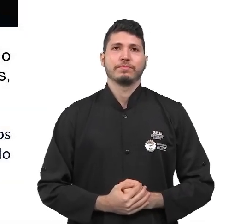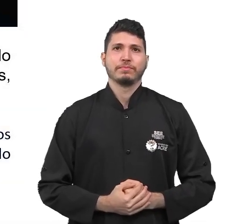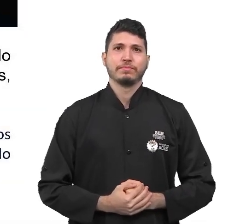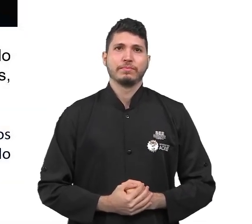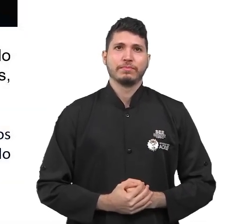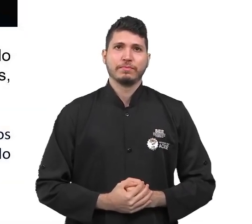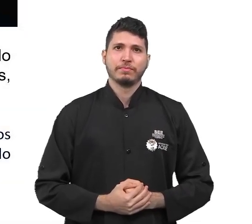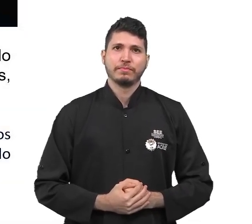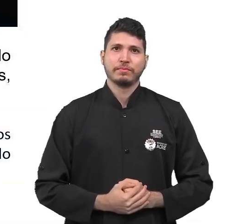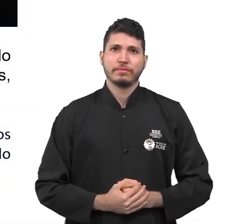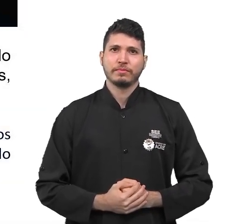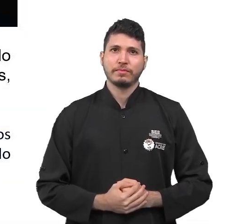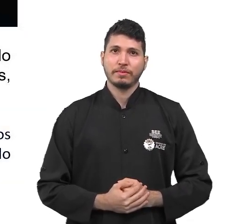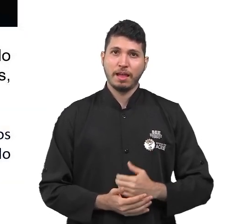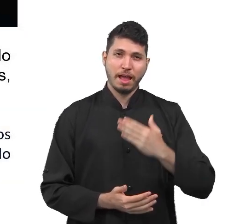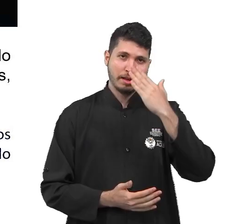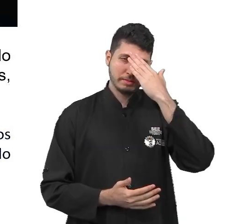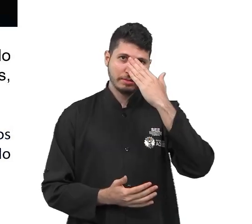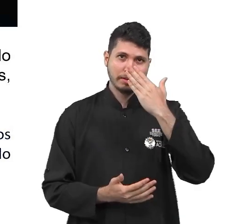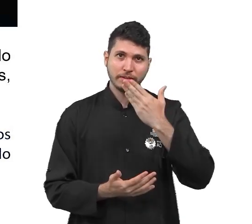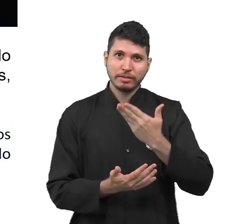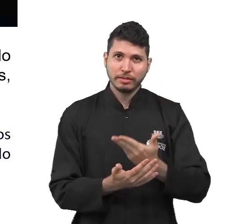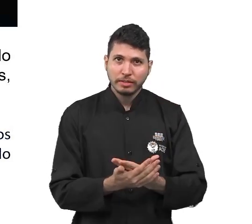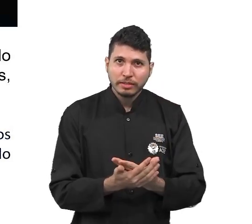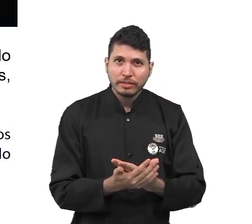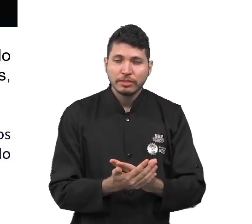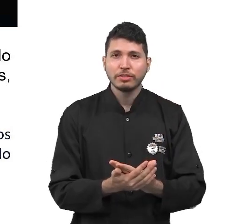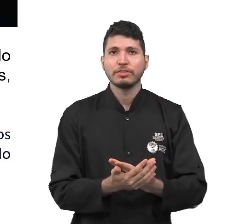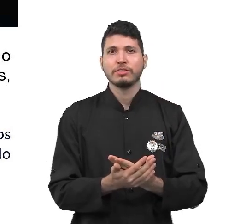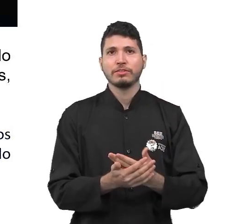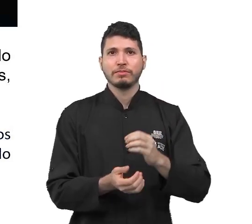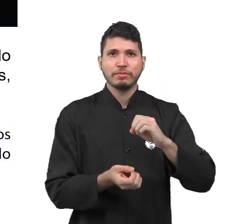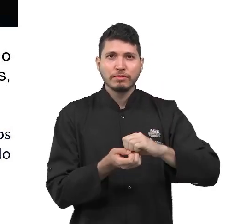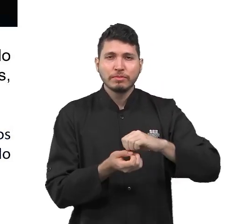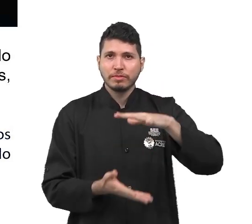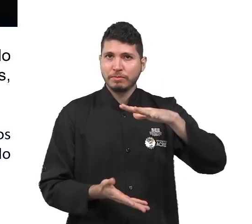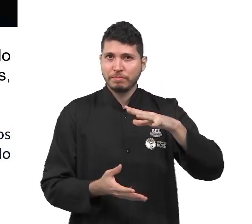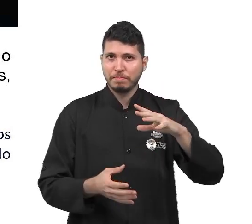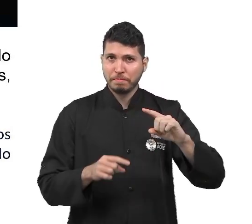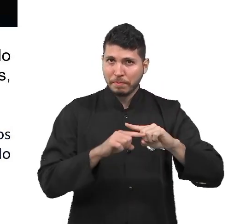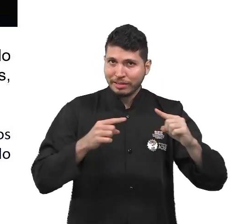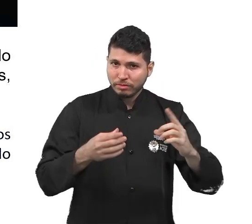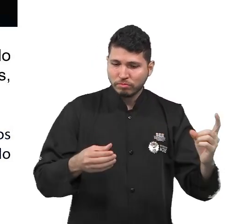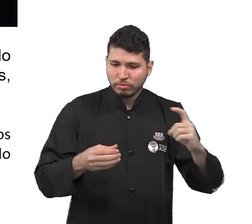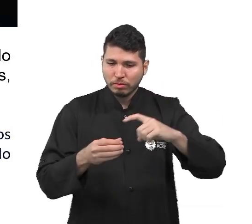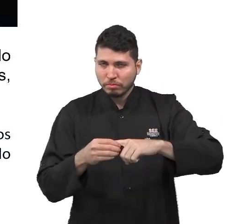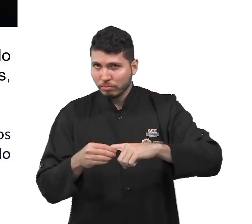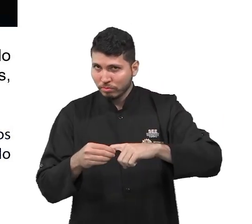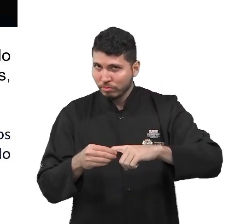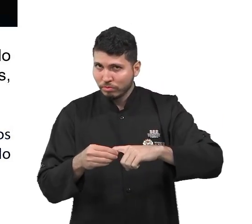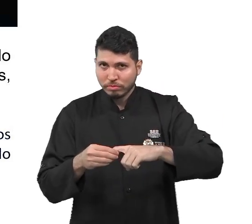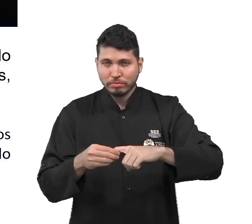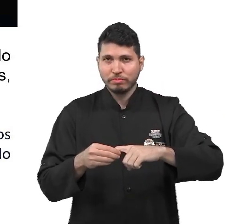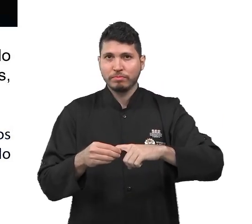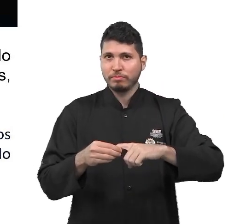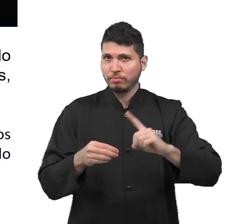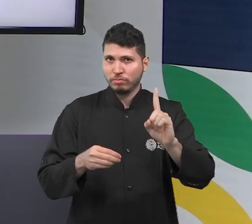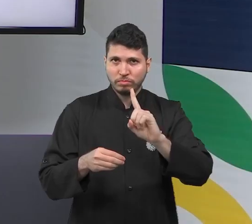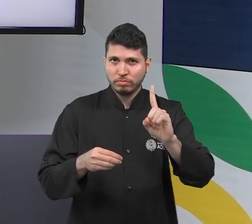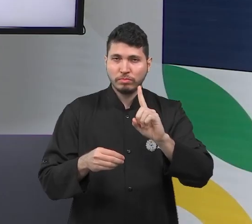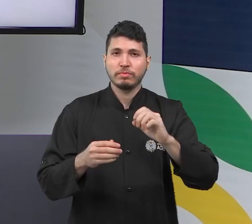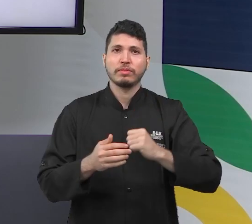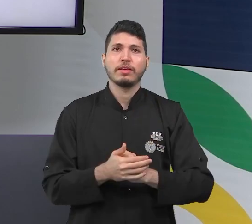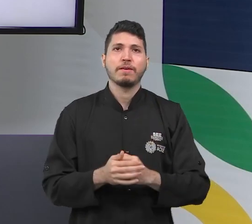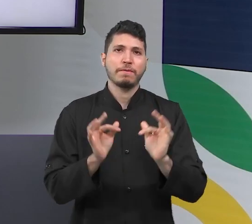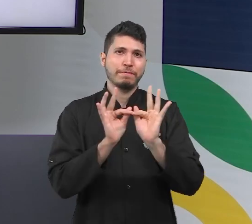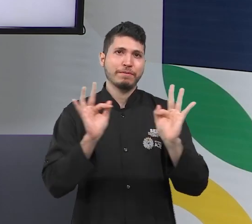acredite em milagres, mas não dependa deles. Isso aqui é uma frase de Immanuel Kant, que vai nos dizer